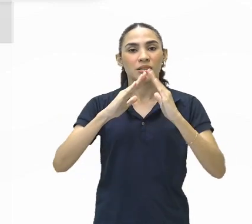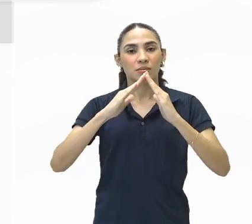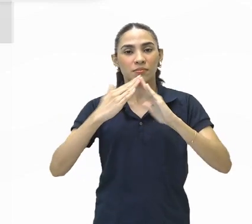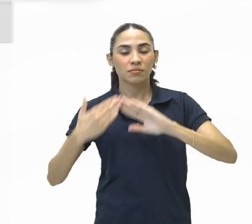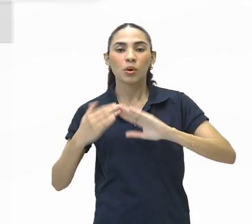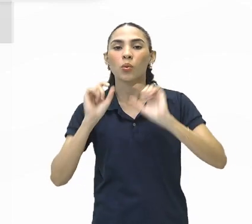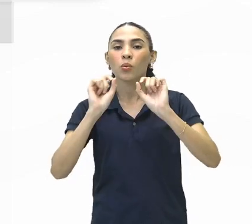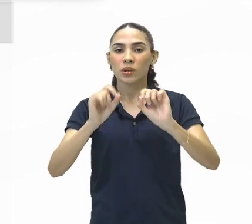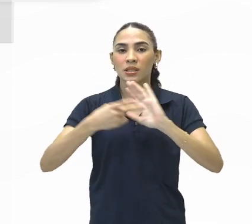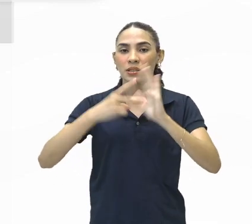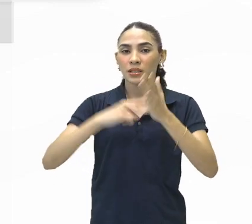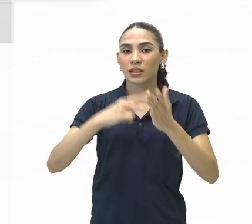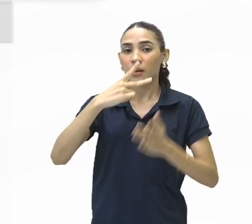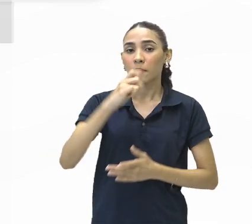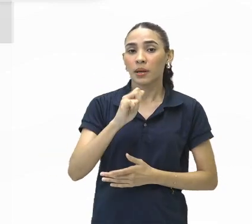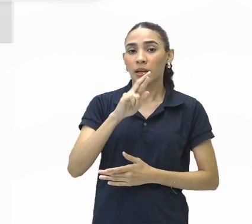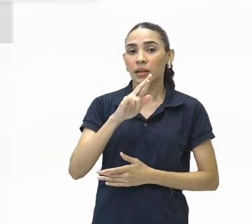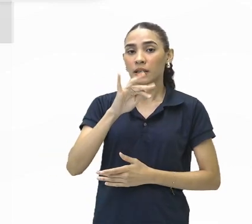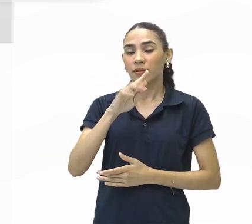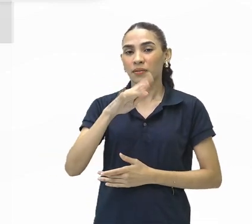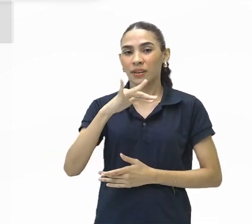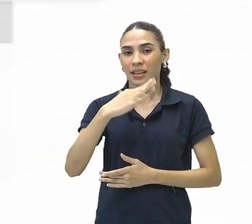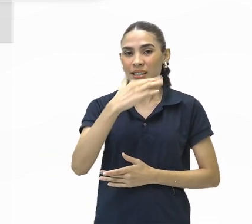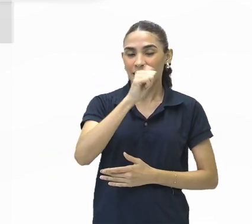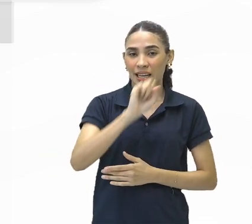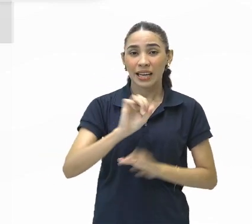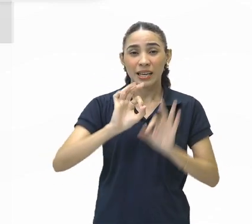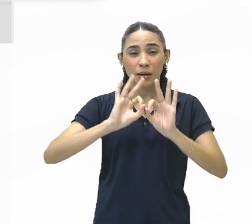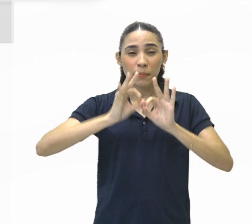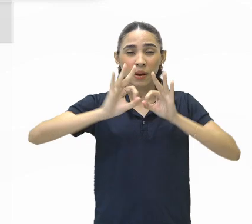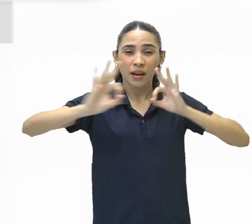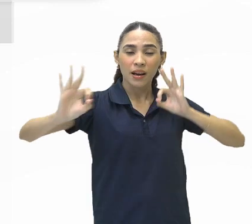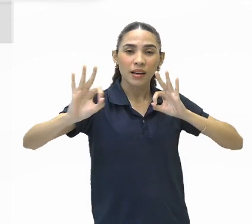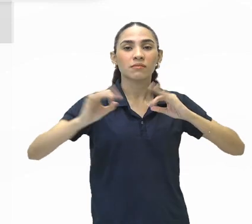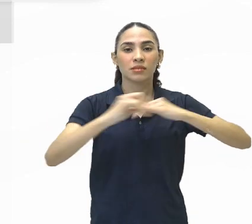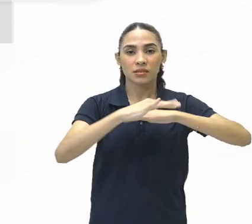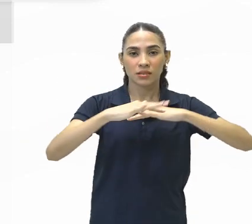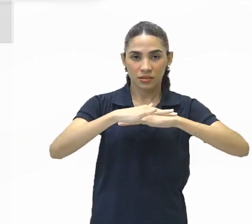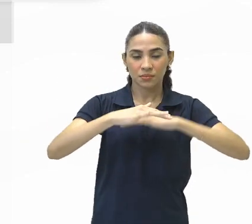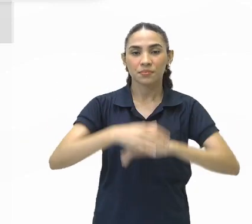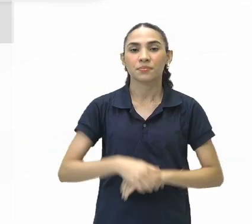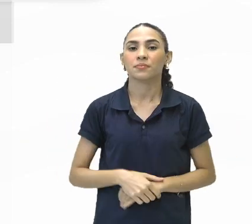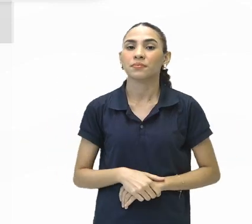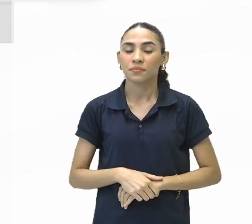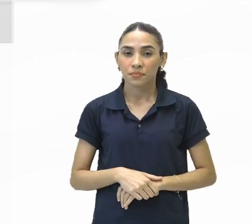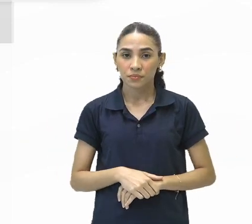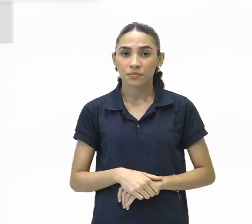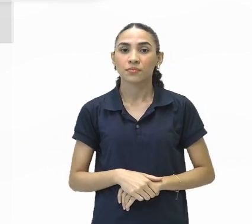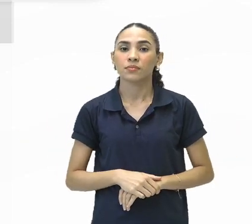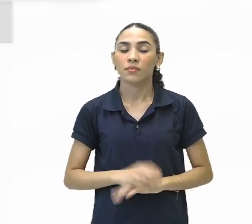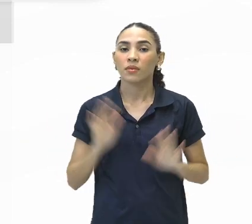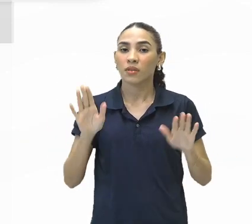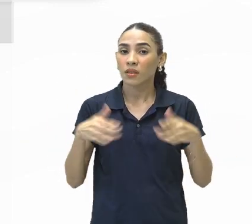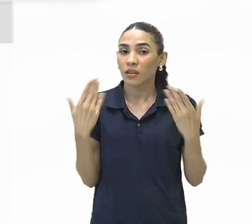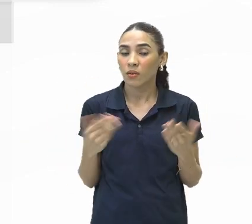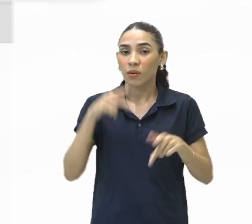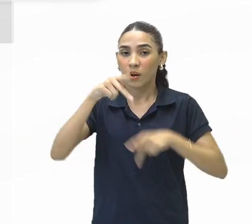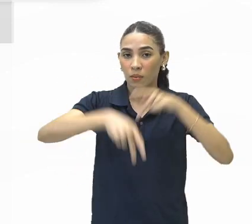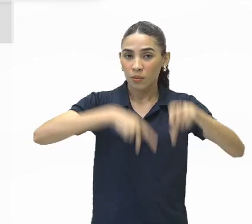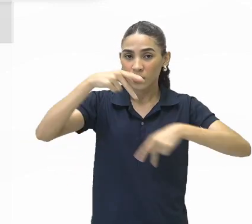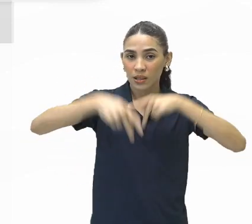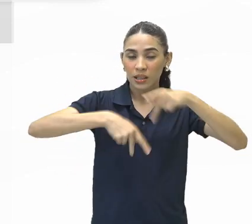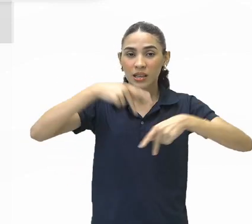comunidades periféricas? Comunidades afastadas do centro urbano da cidade. Então, a